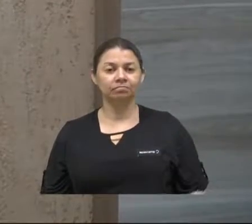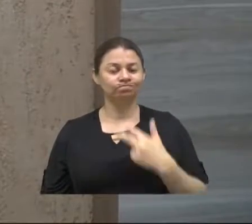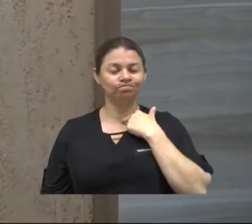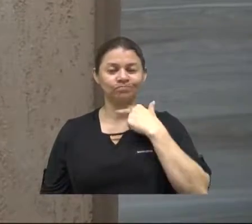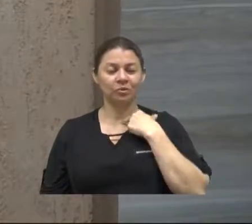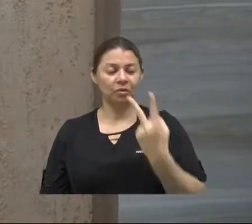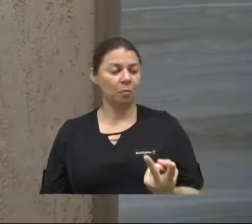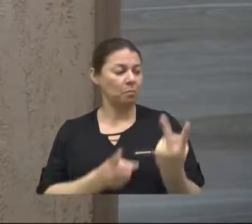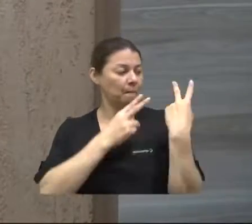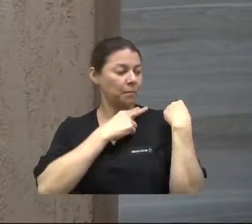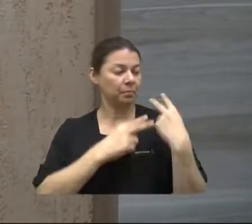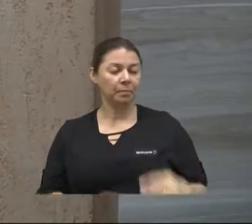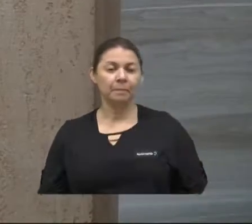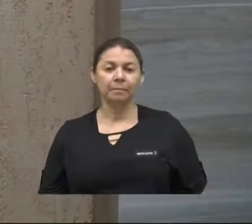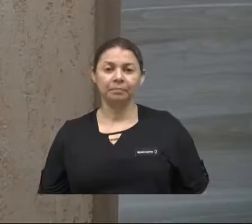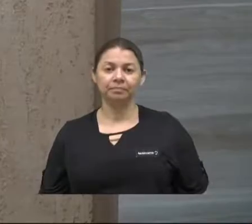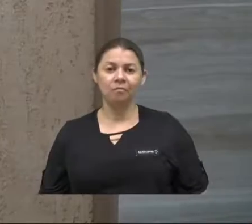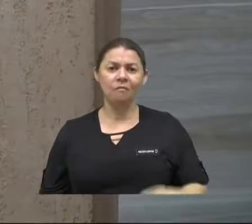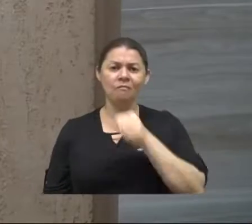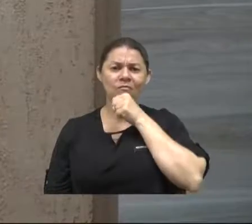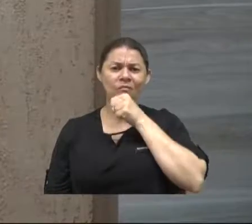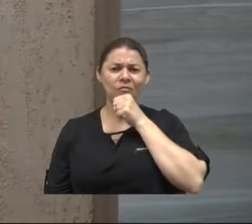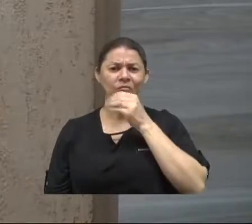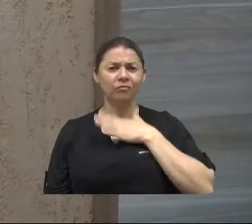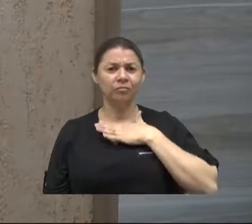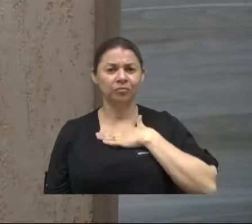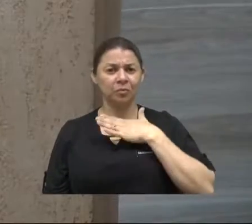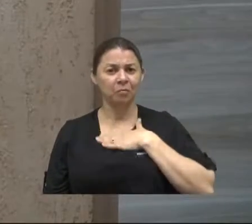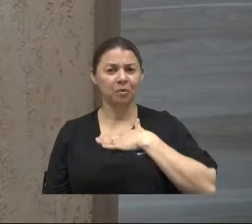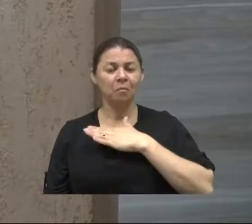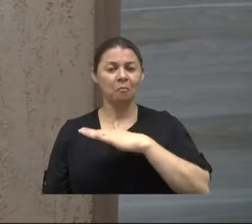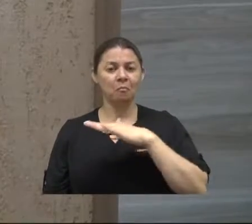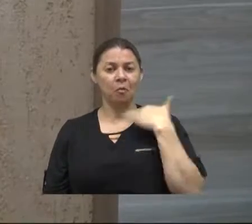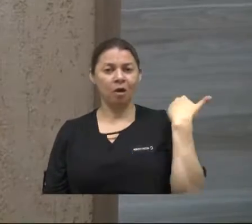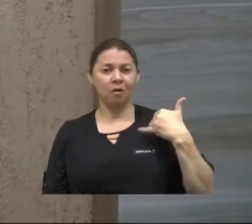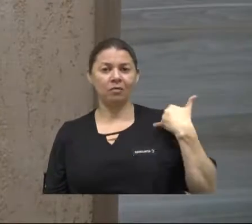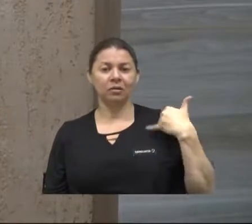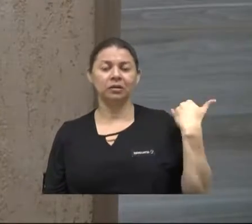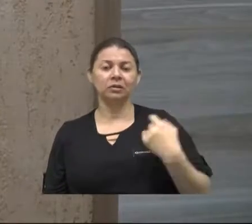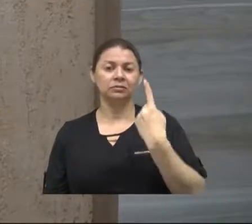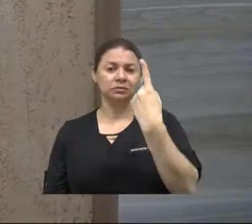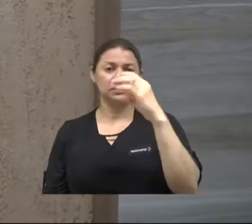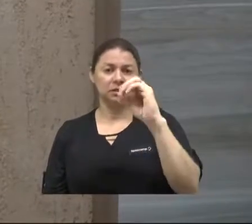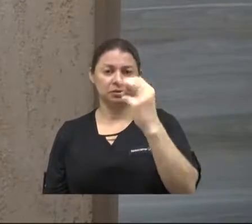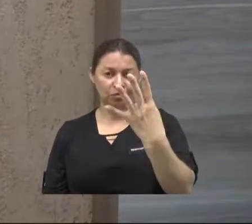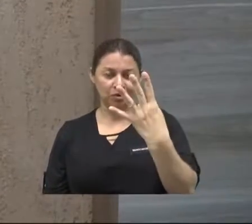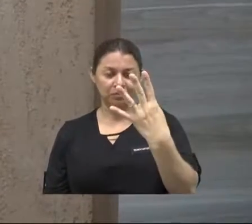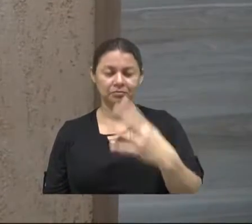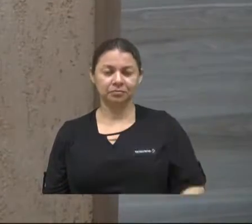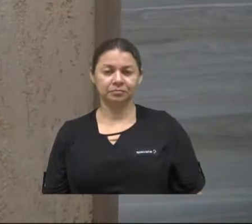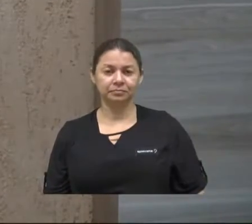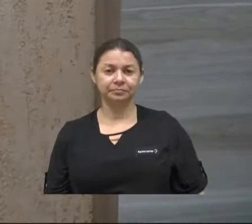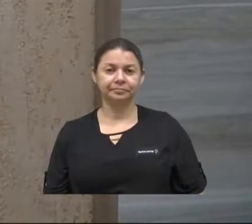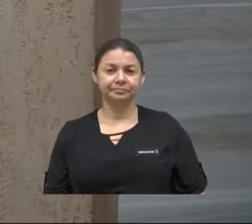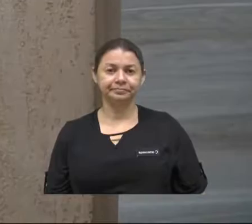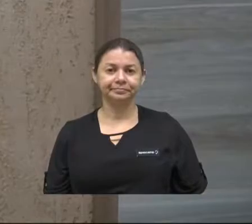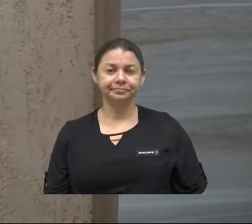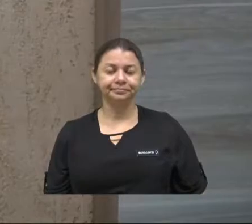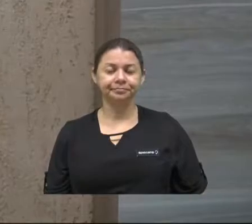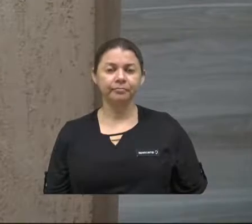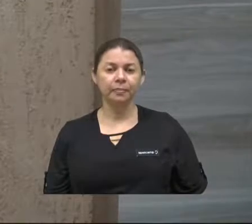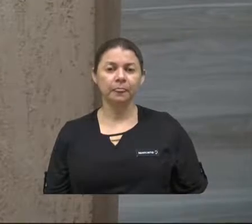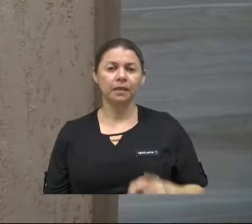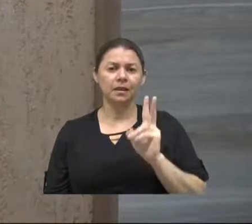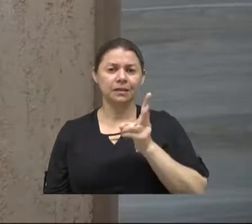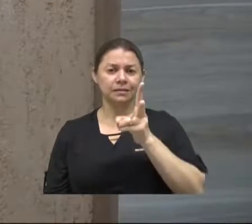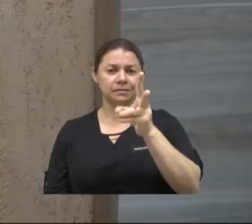idade. Mas, ô mulher, viu? E isso eu ouvi de outras pessoas também, que ela me falou assim, olha,